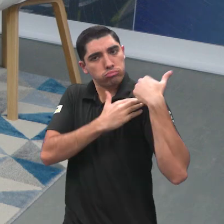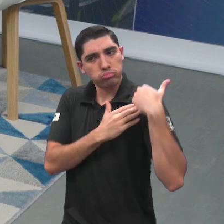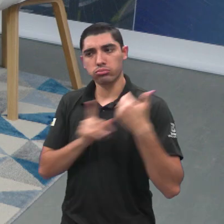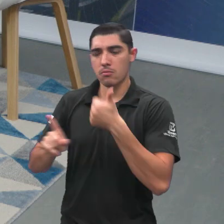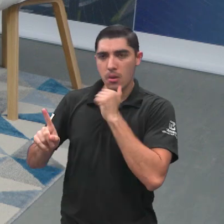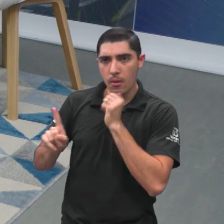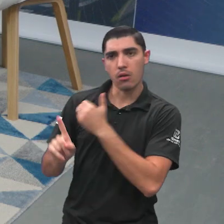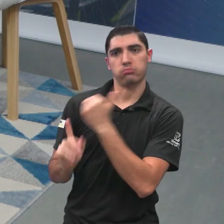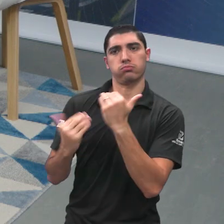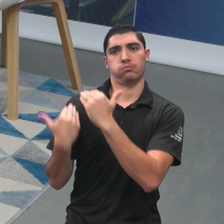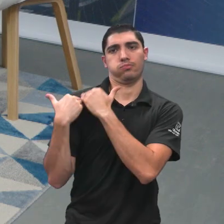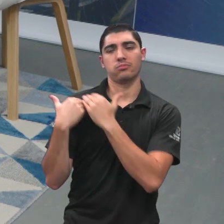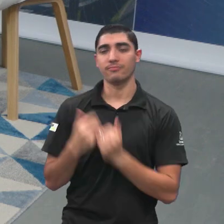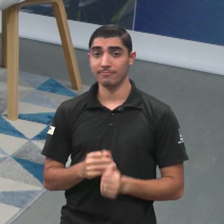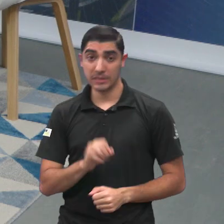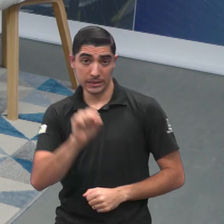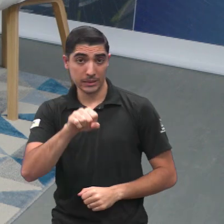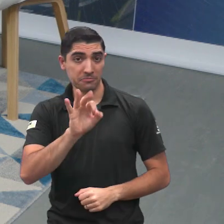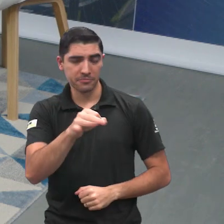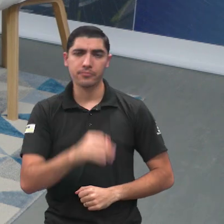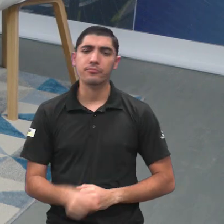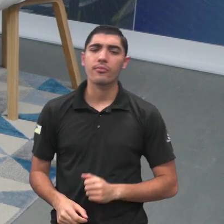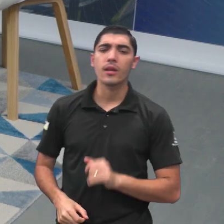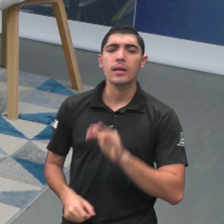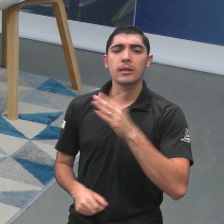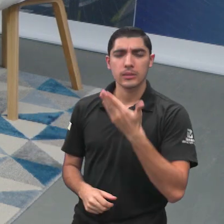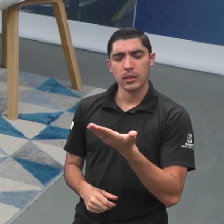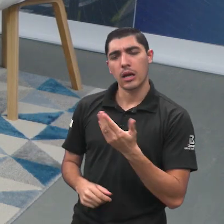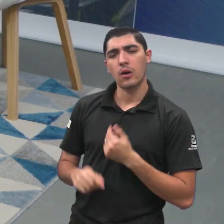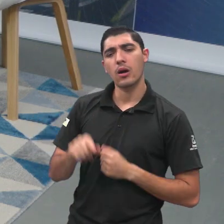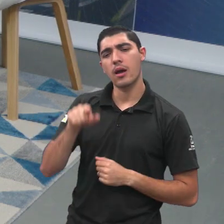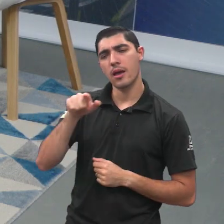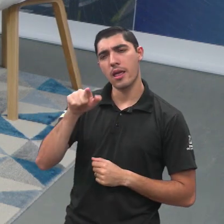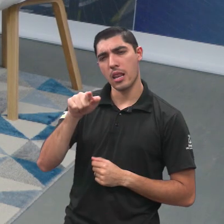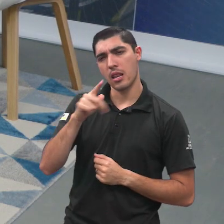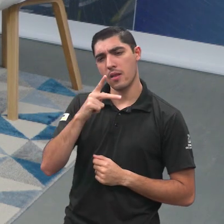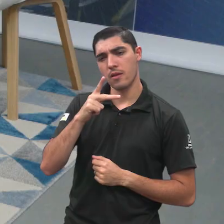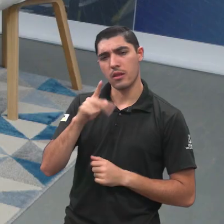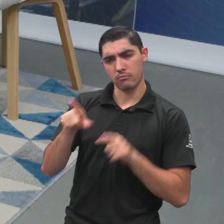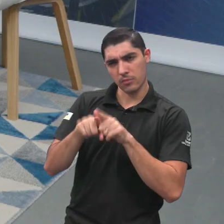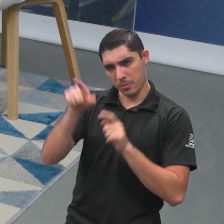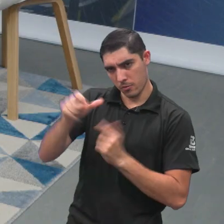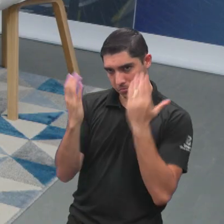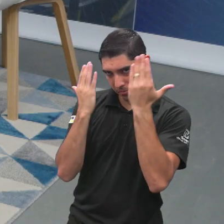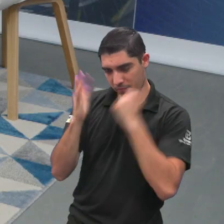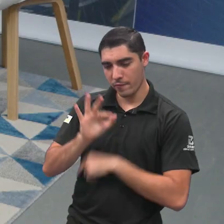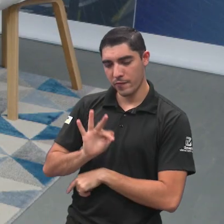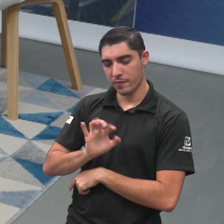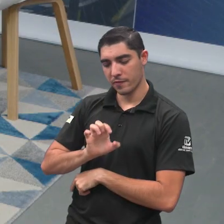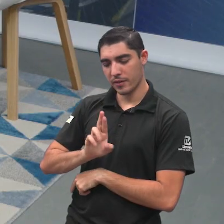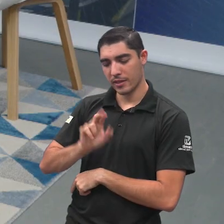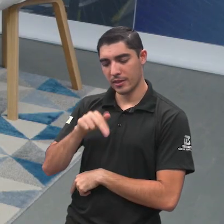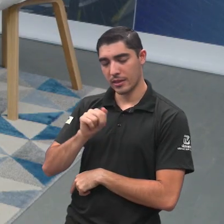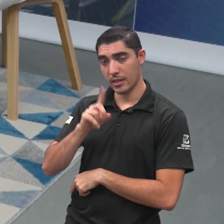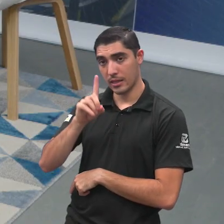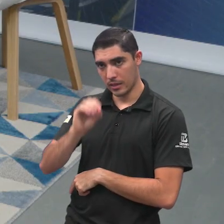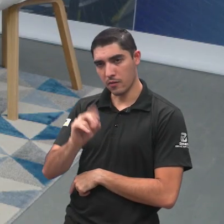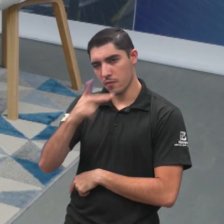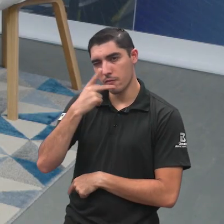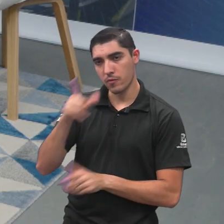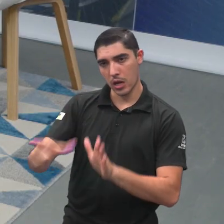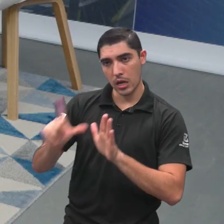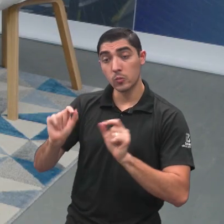doutora? Fernanda, a gente falou aqui, você já disse para a gente no primeiro bloco, que a criança ela pode desenvolver